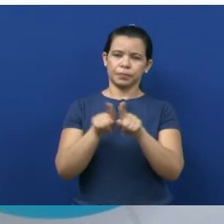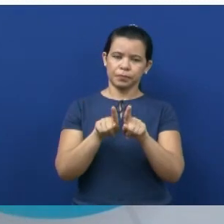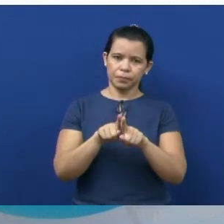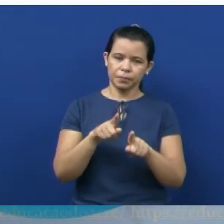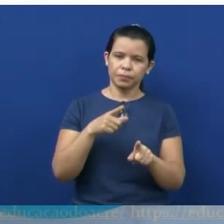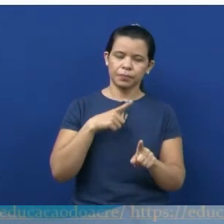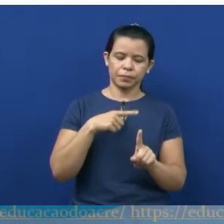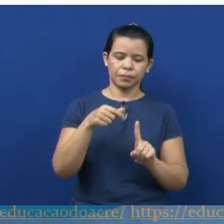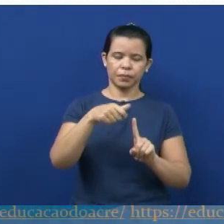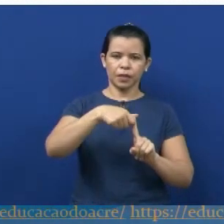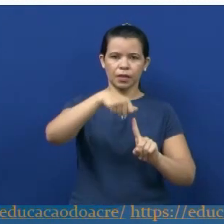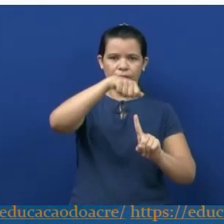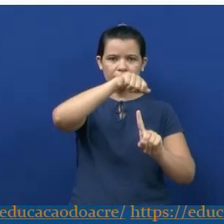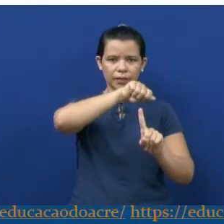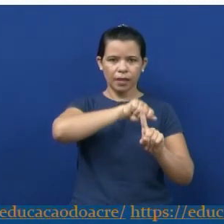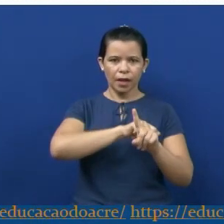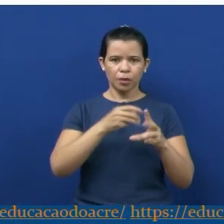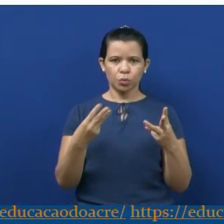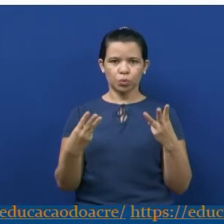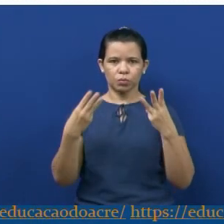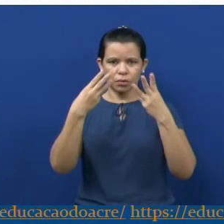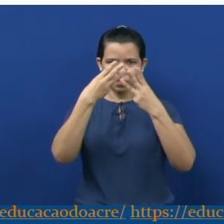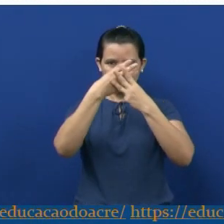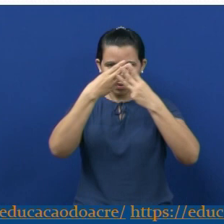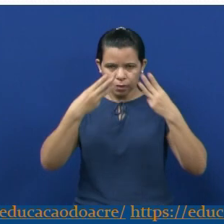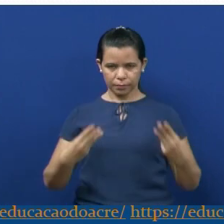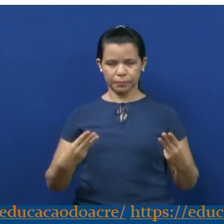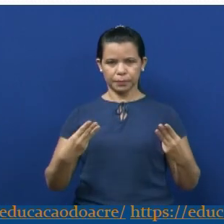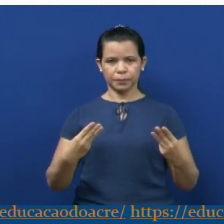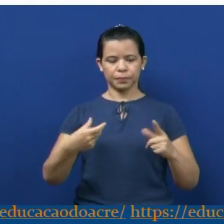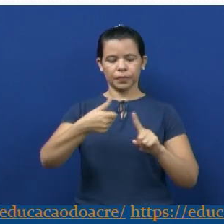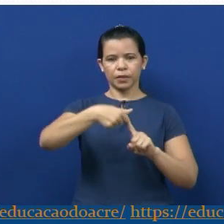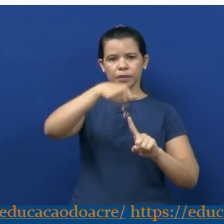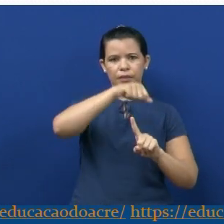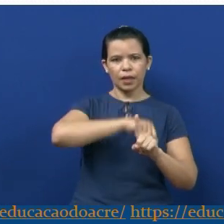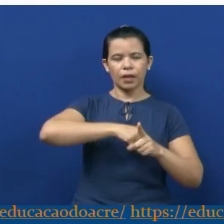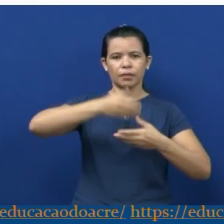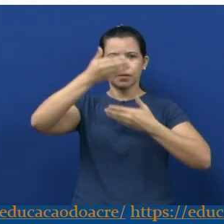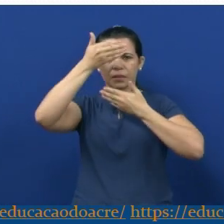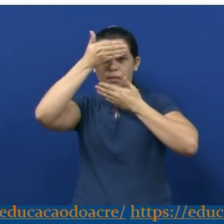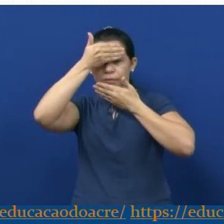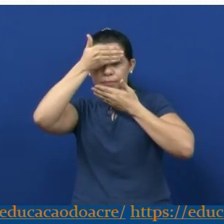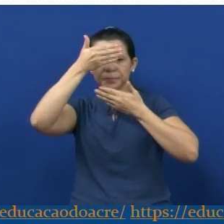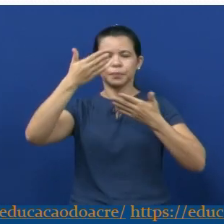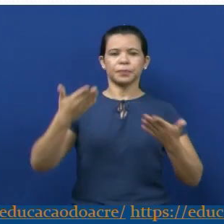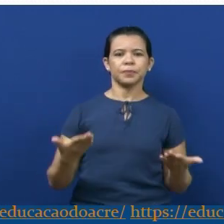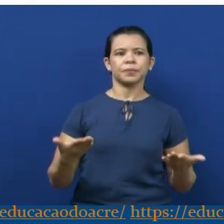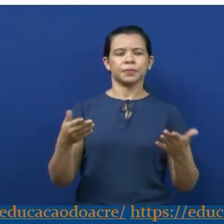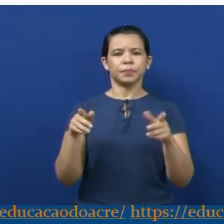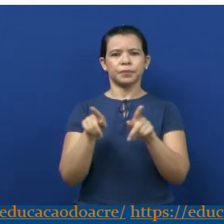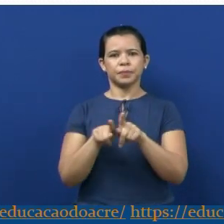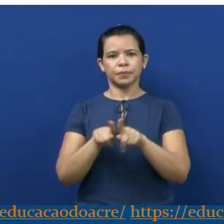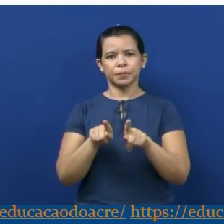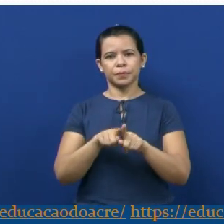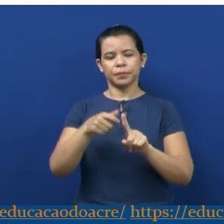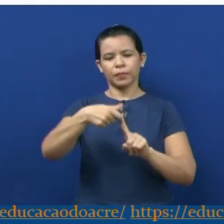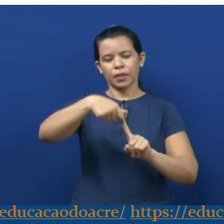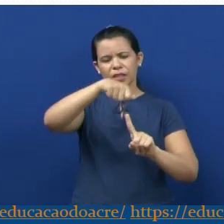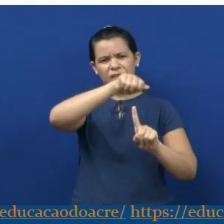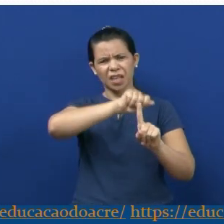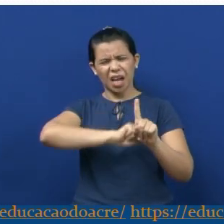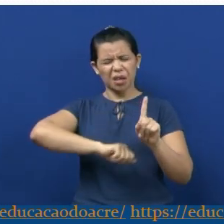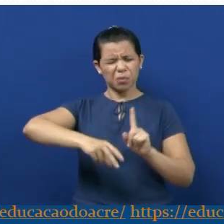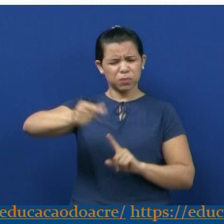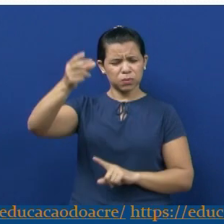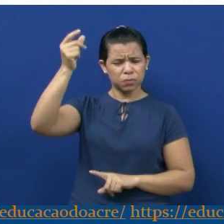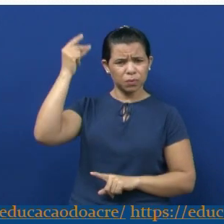calendário judaico ou hebraico, o calendário islâmico, né, dos muçulmanos, também calendários antigos como